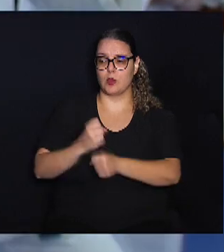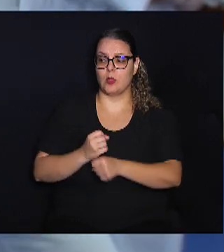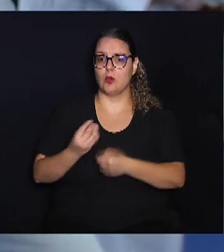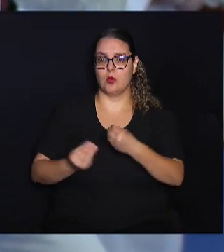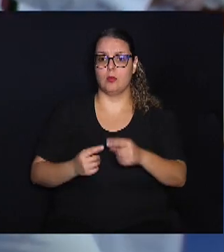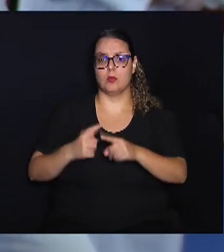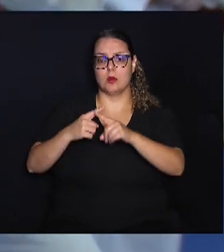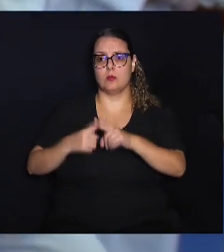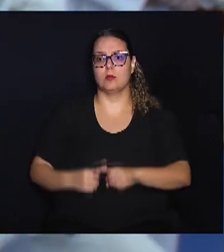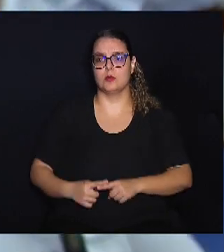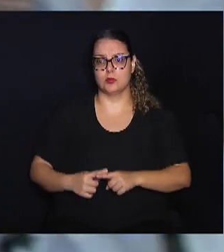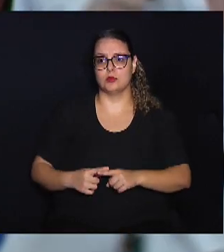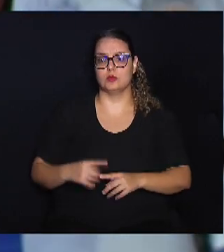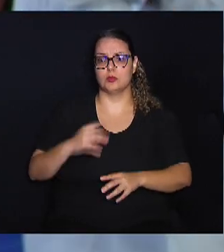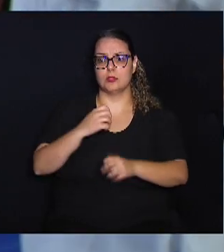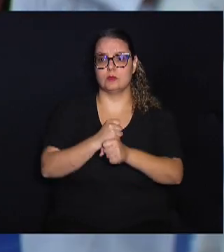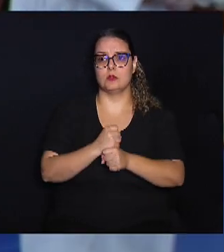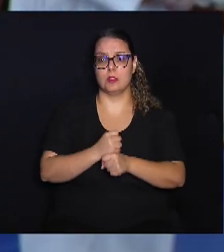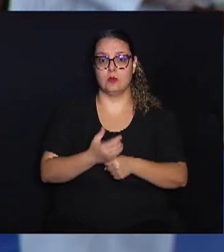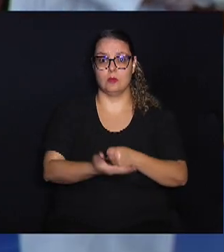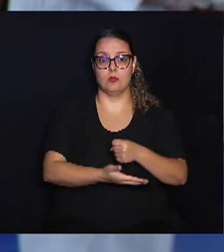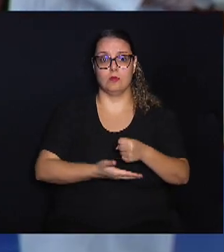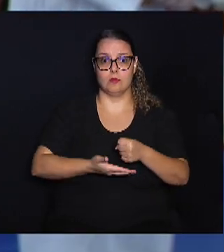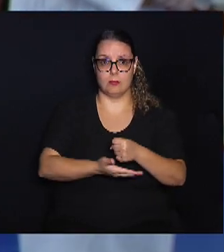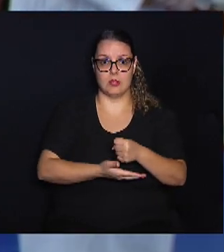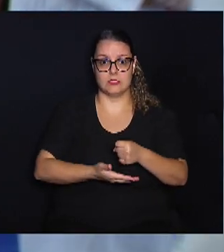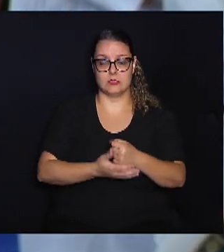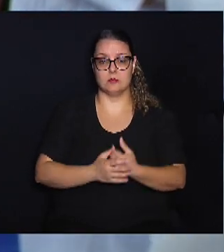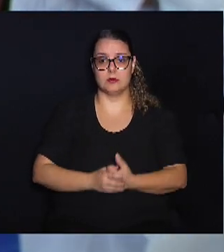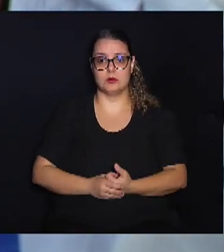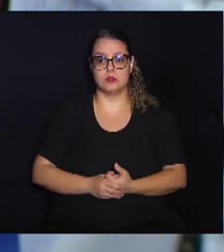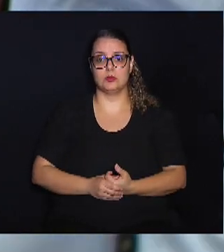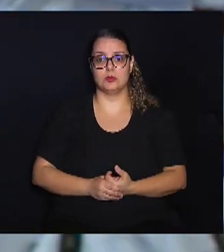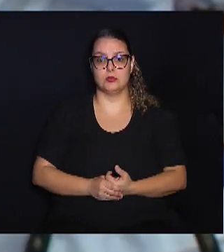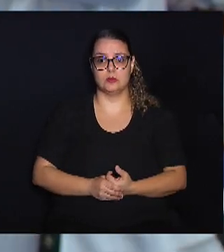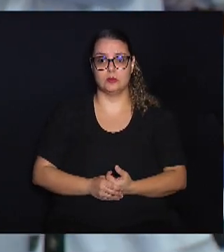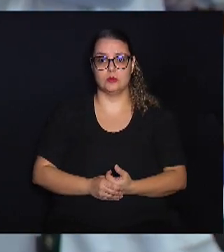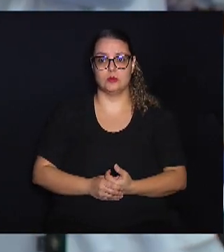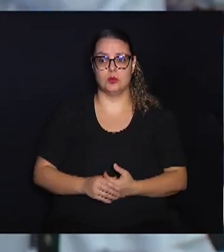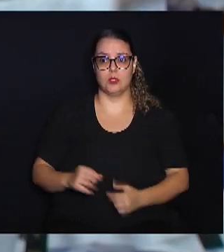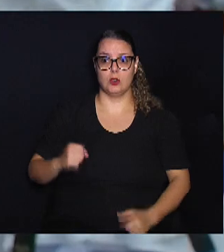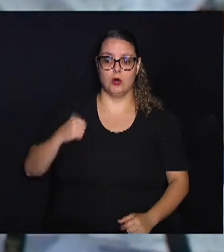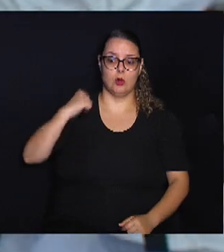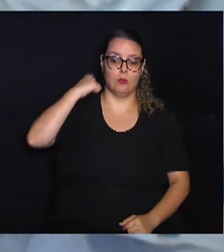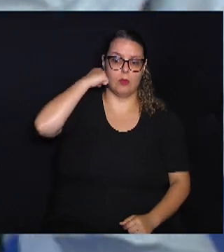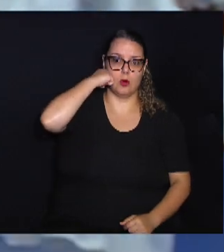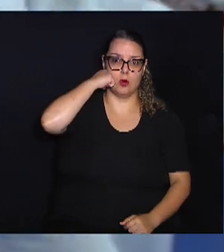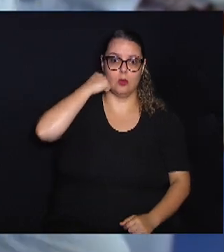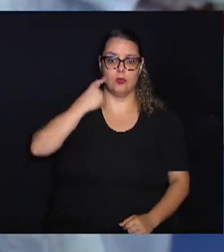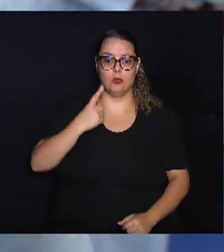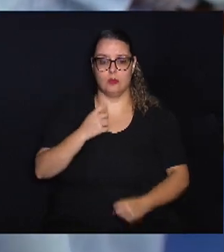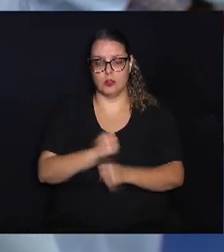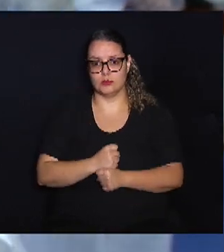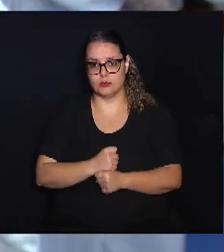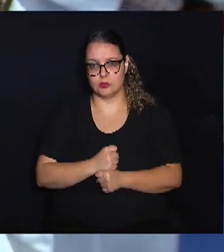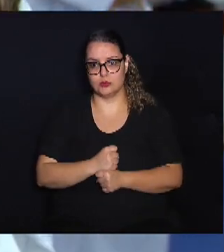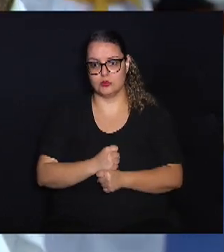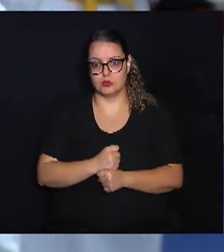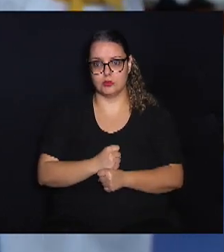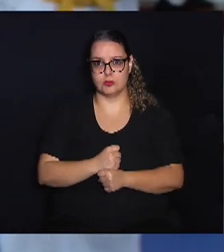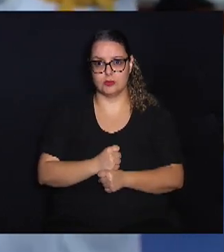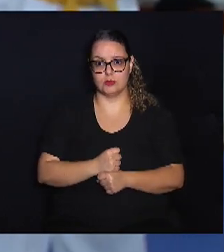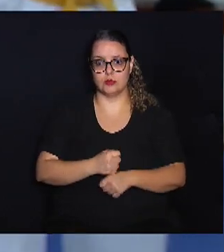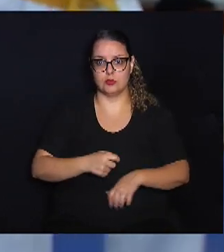combate? Basicamente assim, um soco no rosto vale 1 ponto. Chute